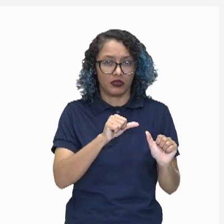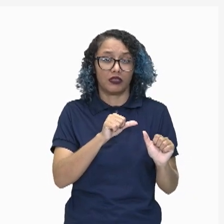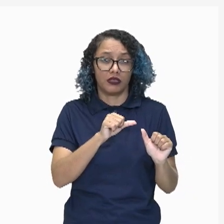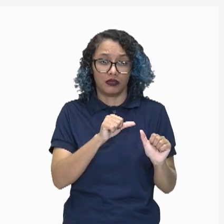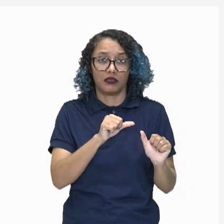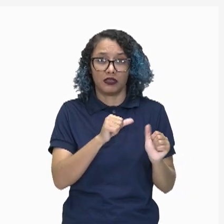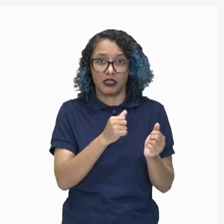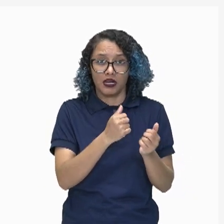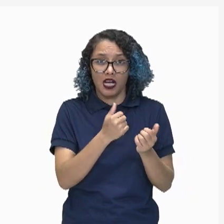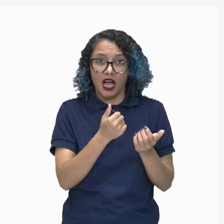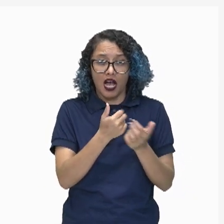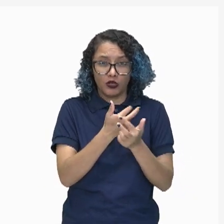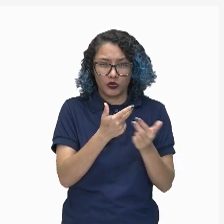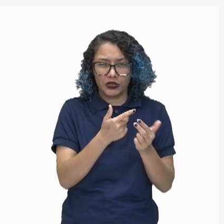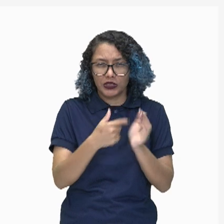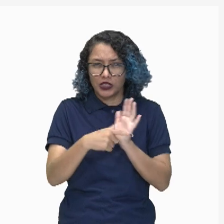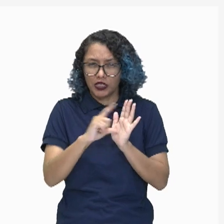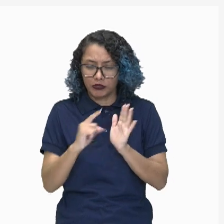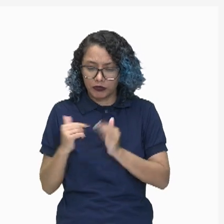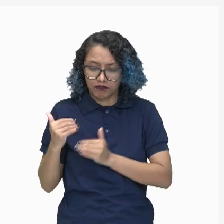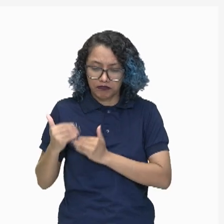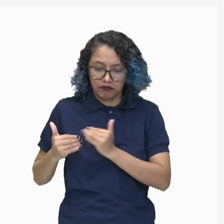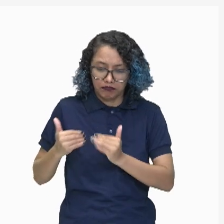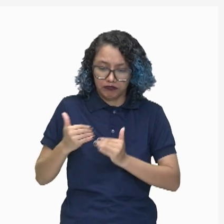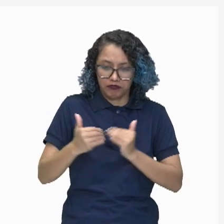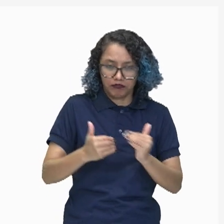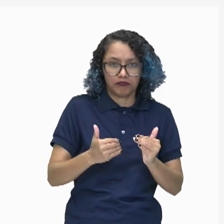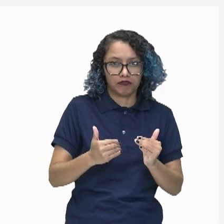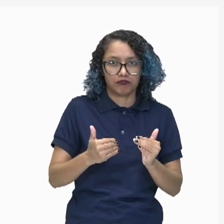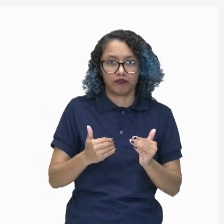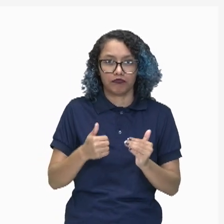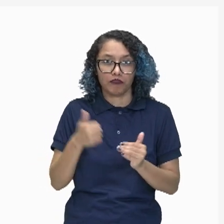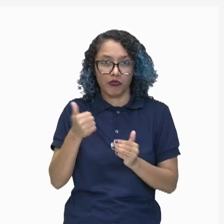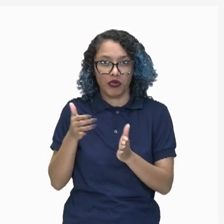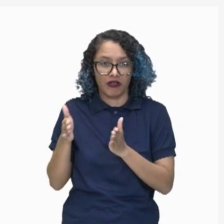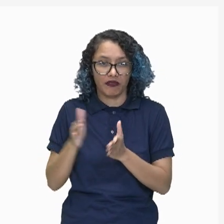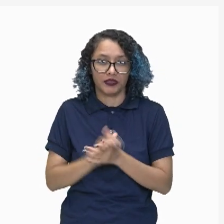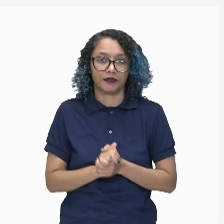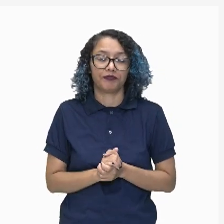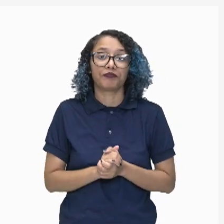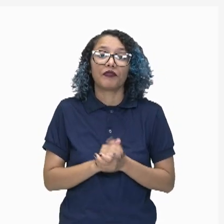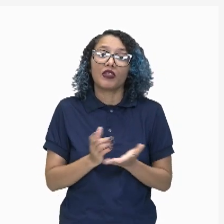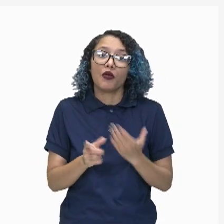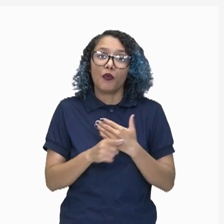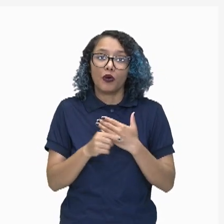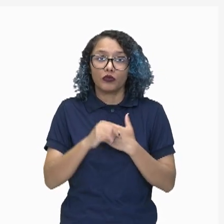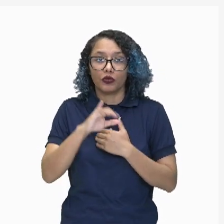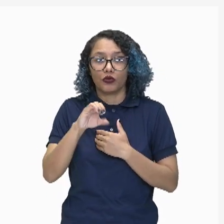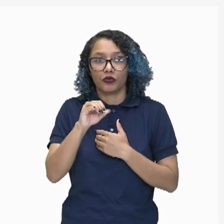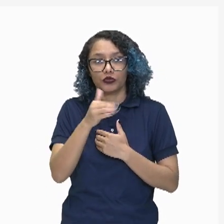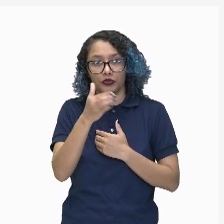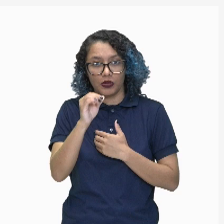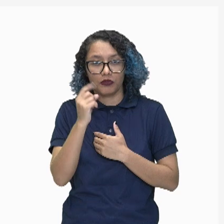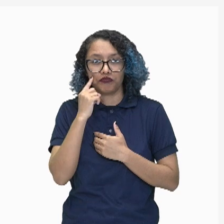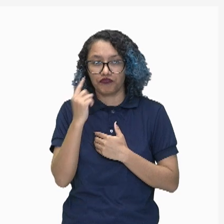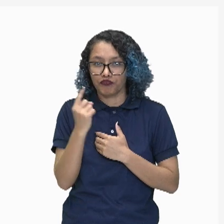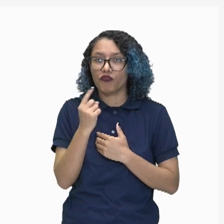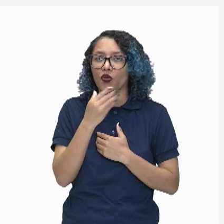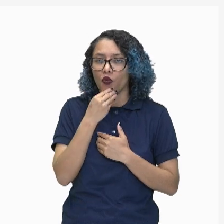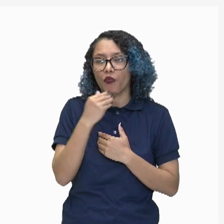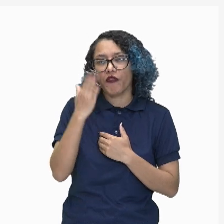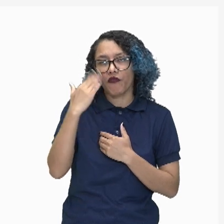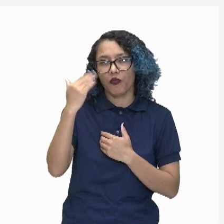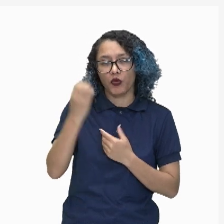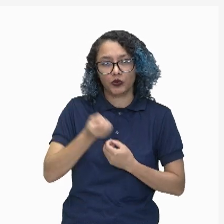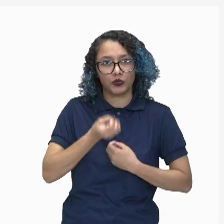desde 1922. Como exemplo, nós temos João Cabral de Melo Neto, grande poema, grande poeta, e a sua